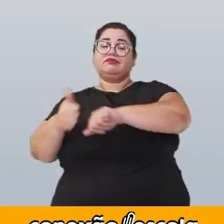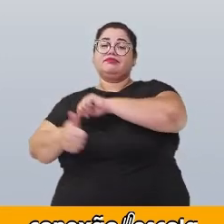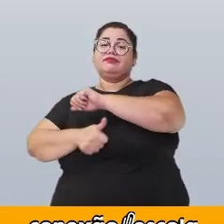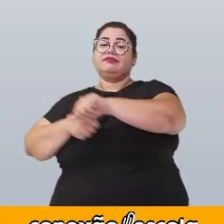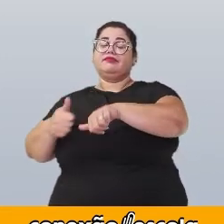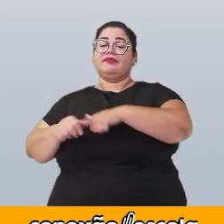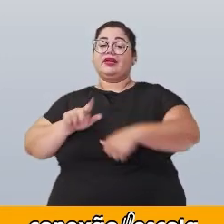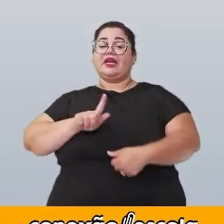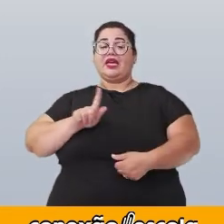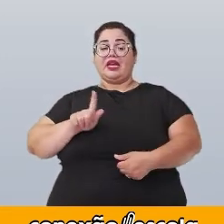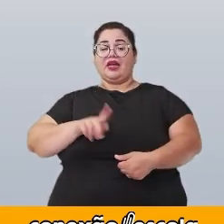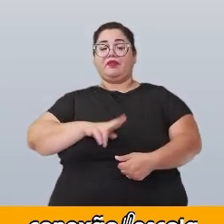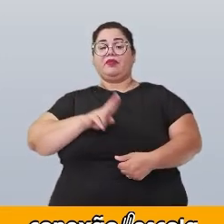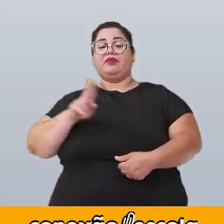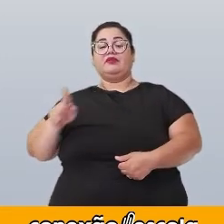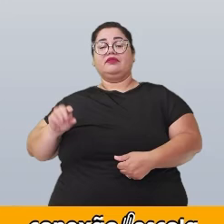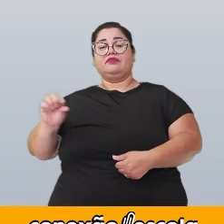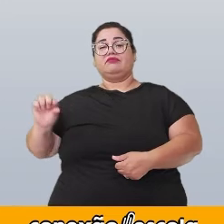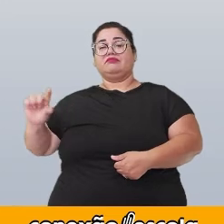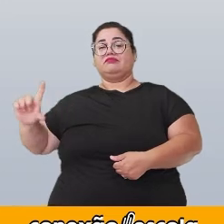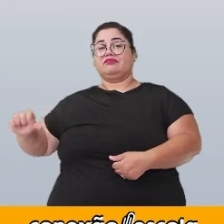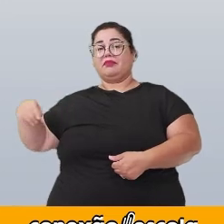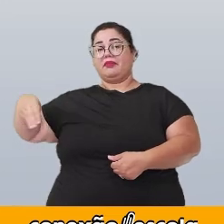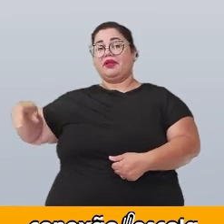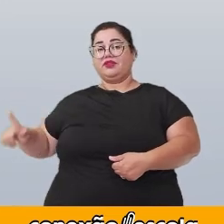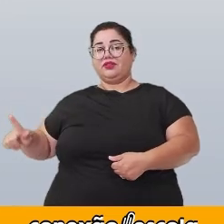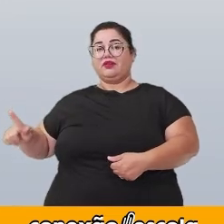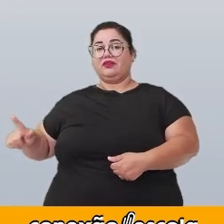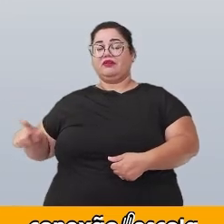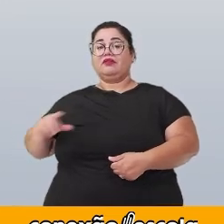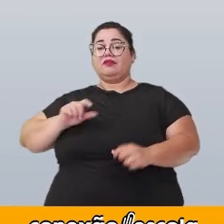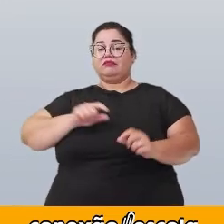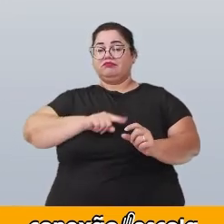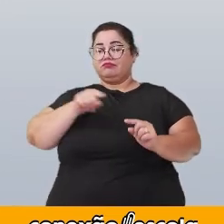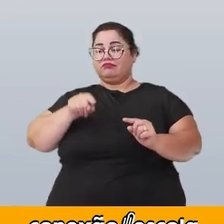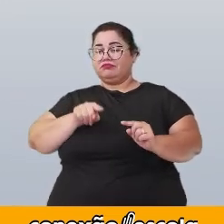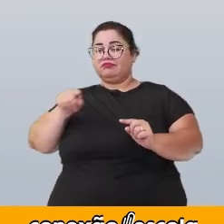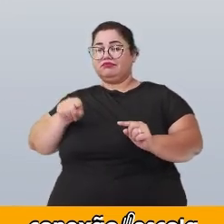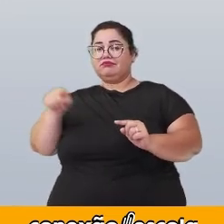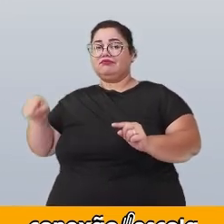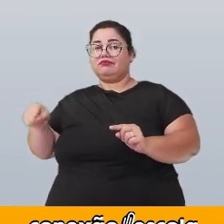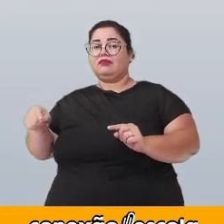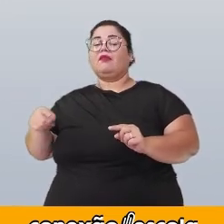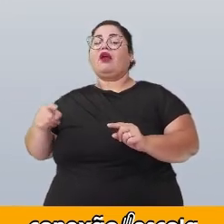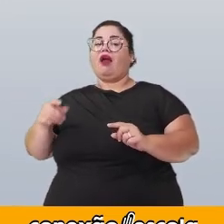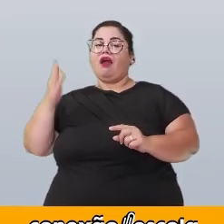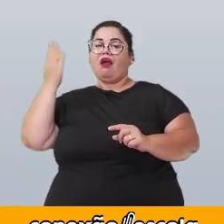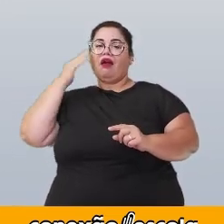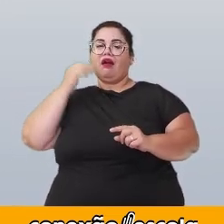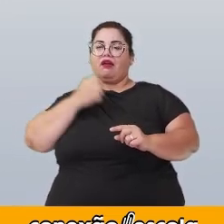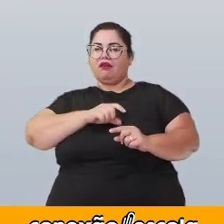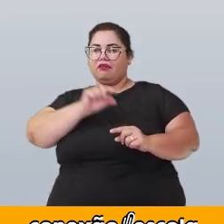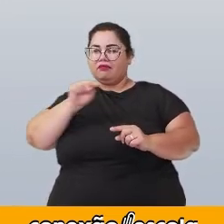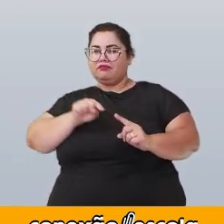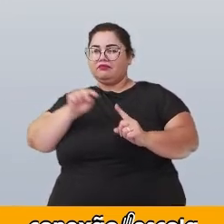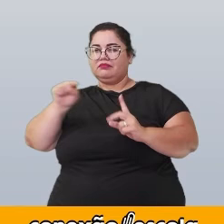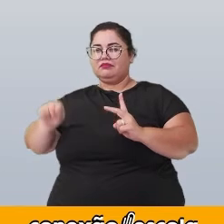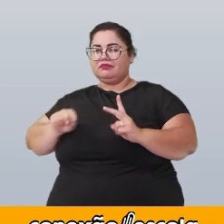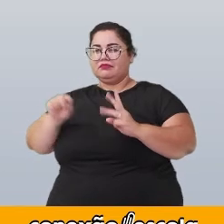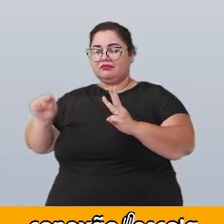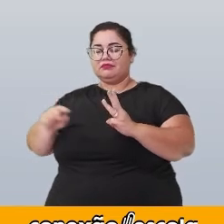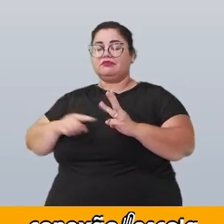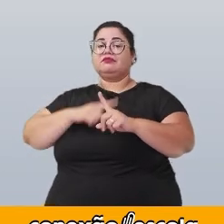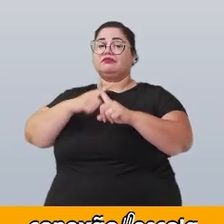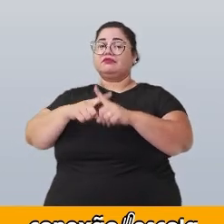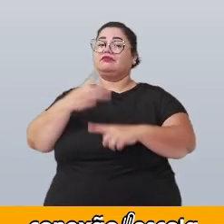convertendo grama para miligrama. São 3 casas. Por isso, eu vou multiplicar por 10, por